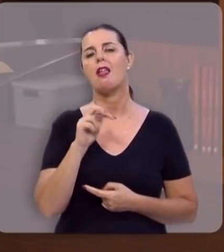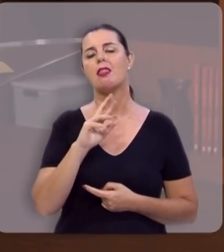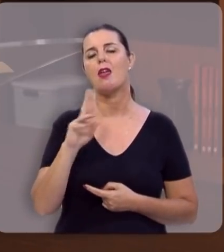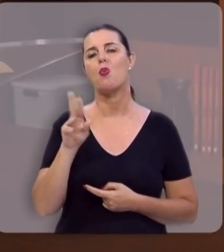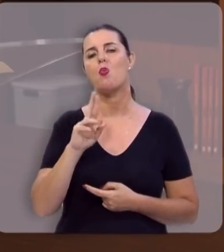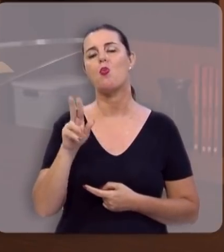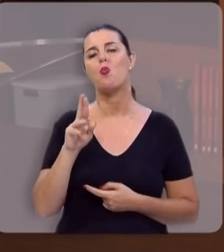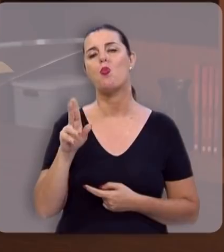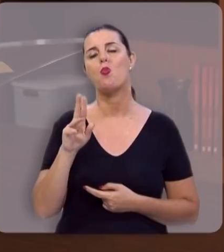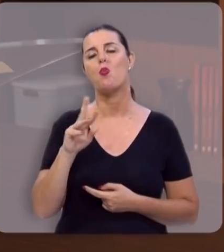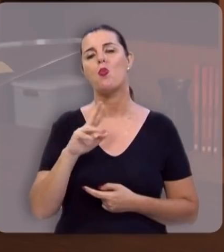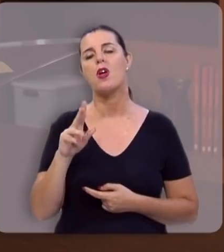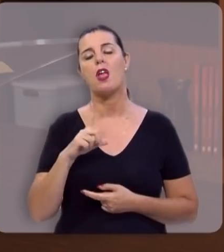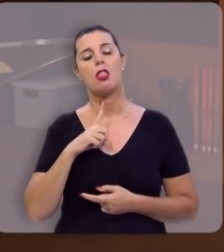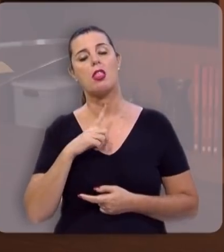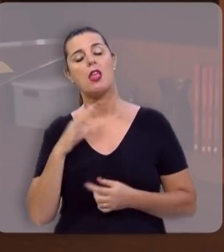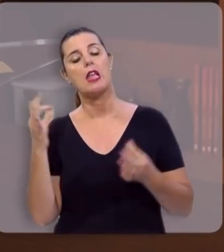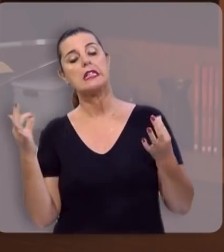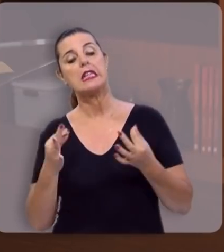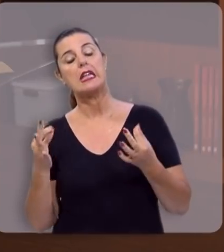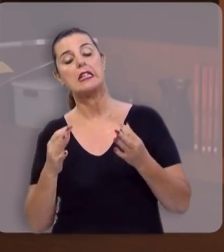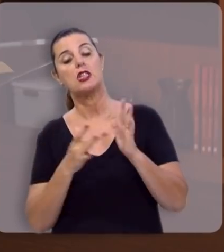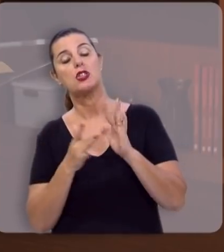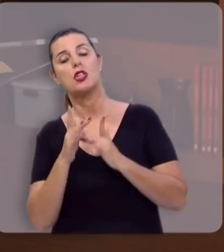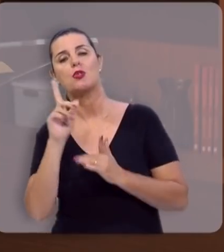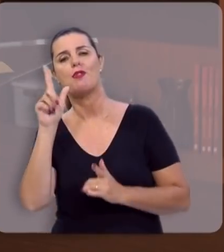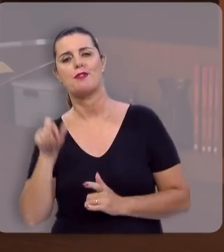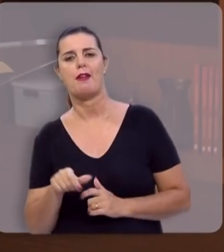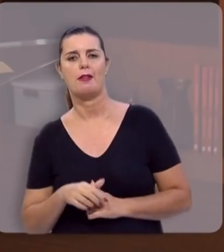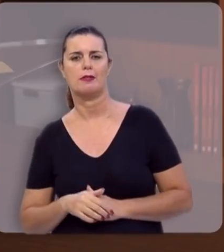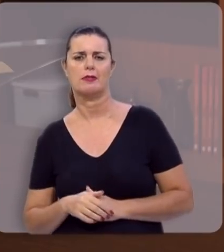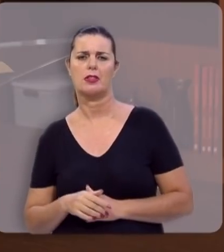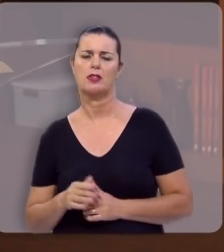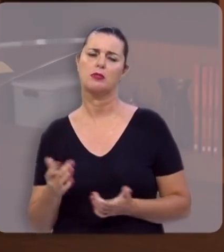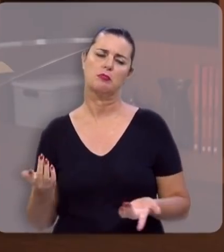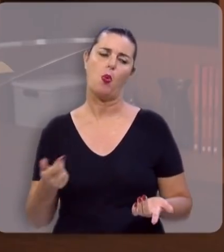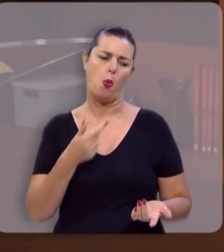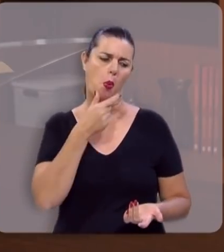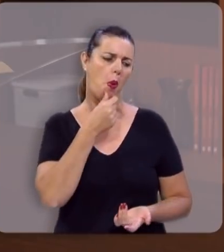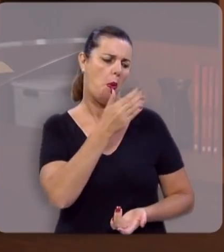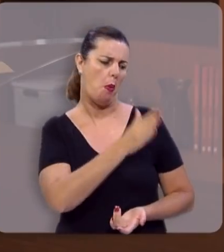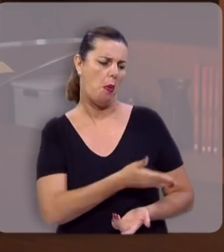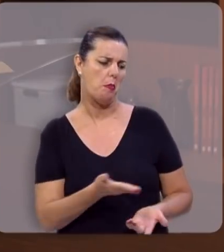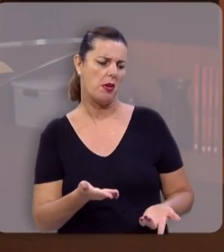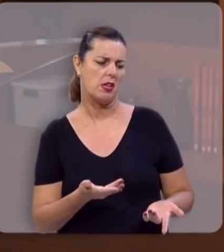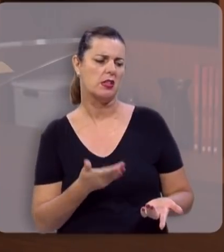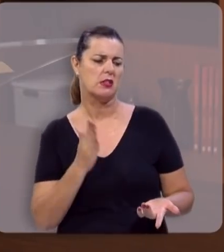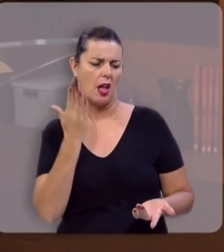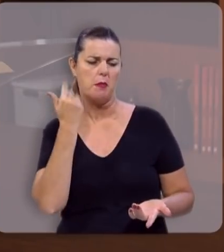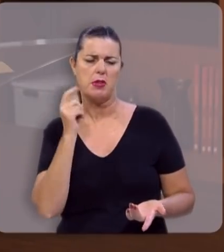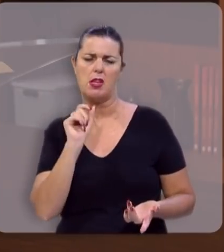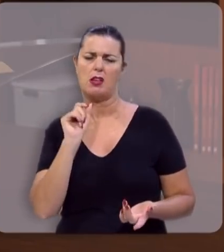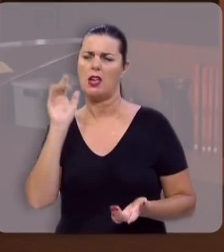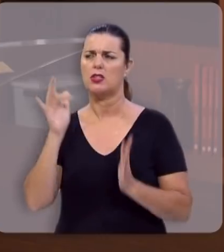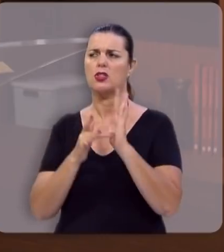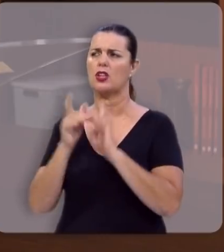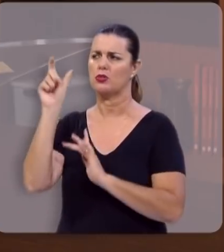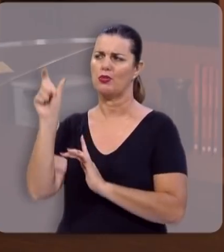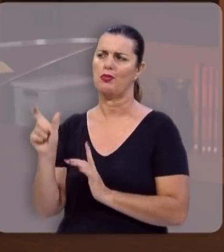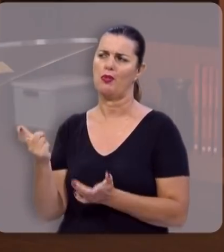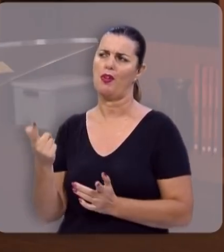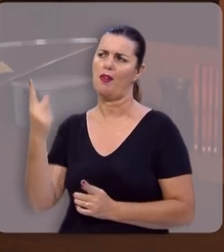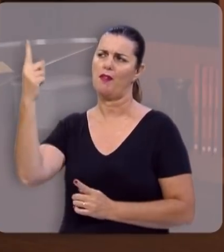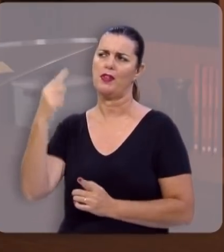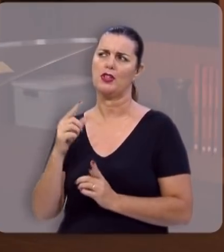a certeza de quem Jesus é. Porque Nicodemos tinha uma teologia boa sobre Jesus, Sabia que Jesus tinha vindo da